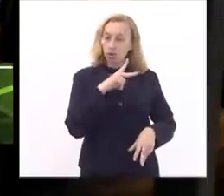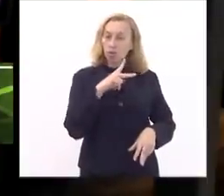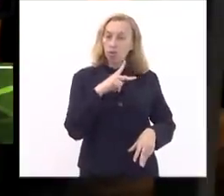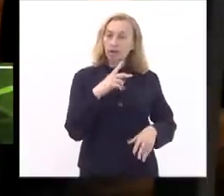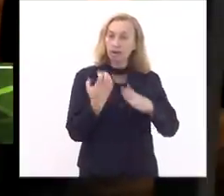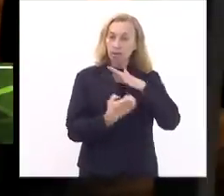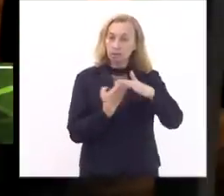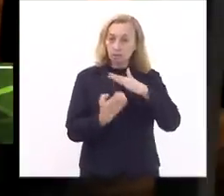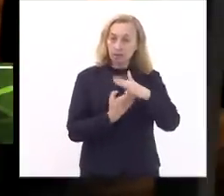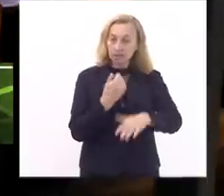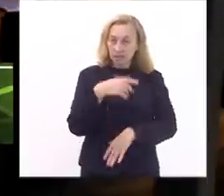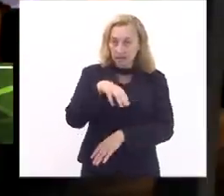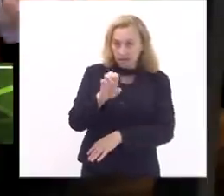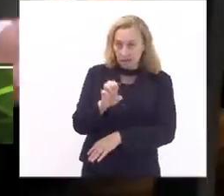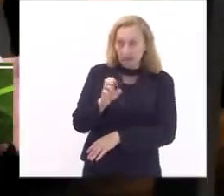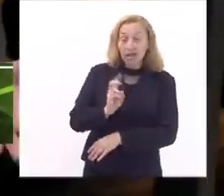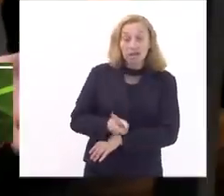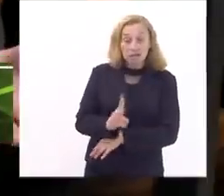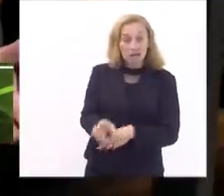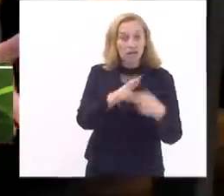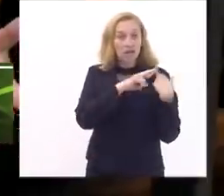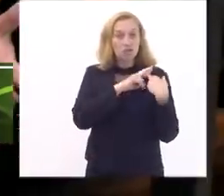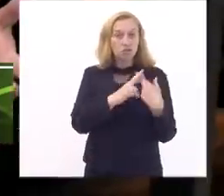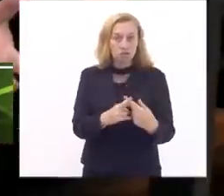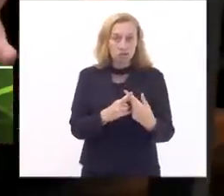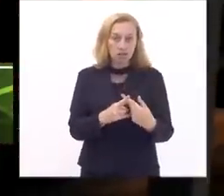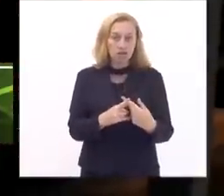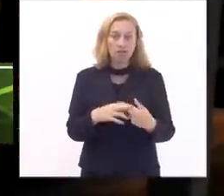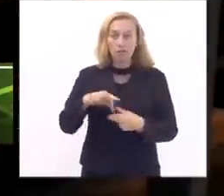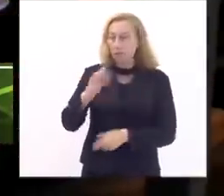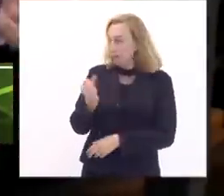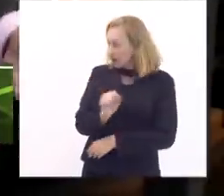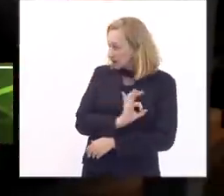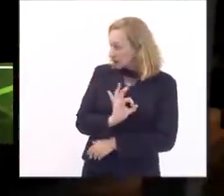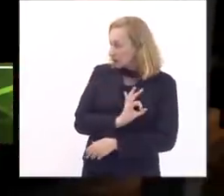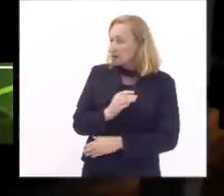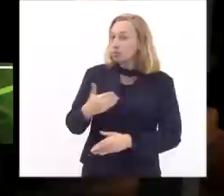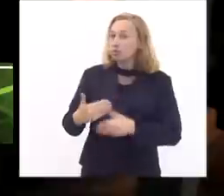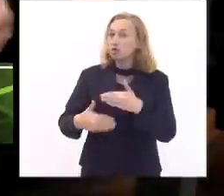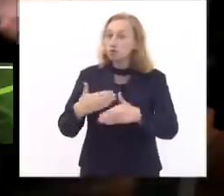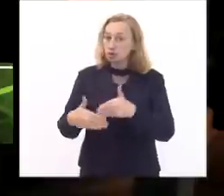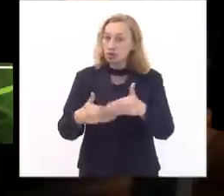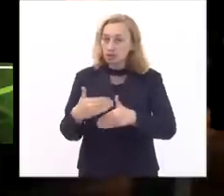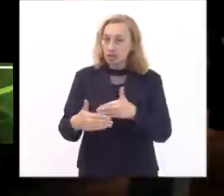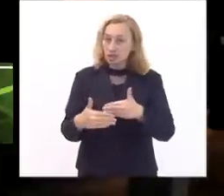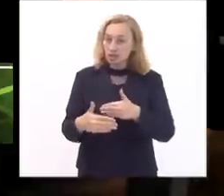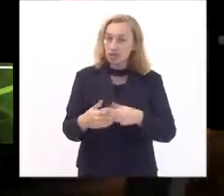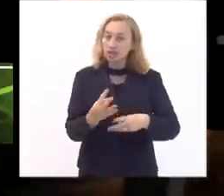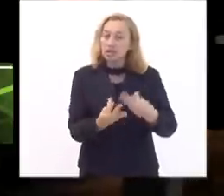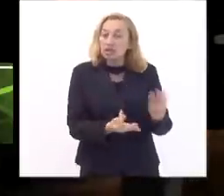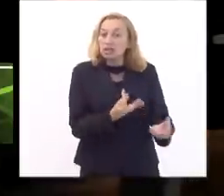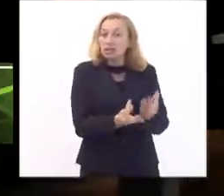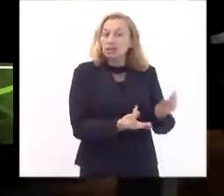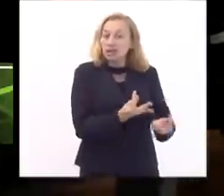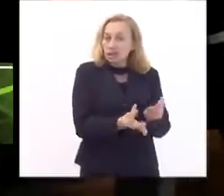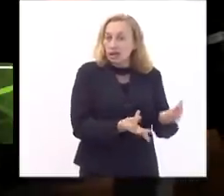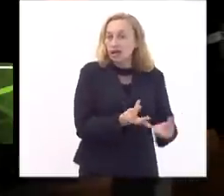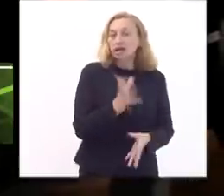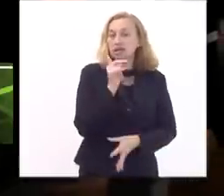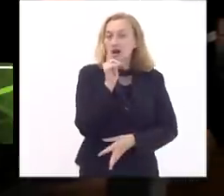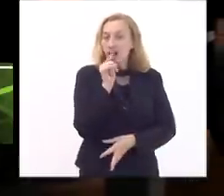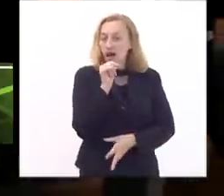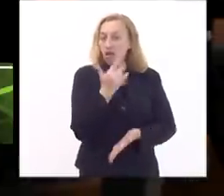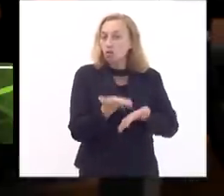vista que a SEDAE ainda segue responsável, Marta, pelos processos de captação e tratamento da água, a